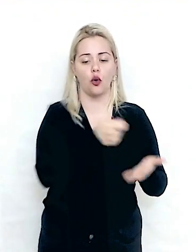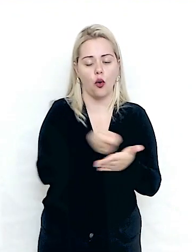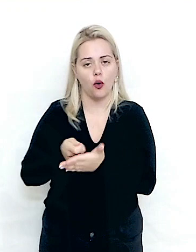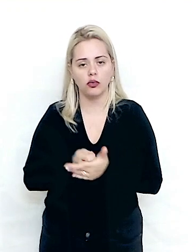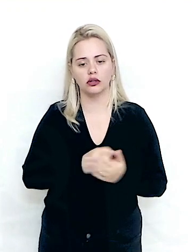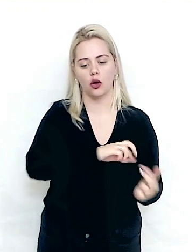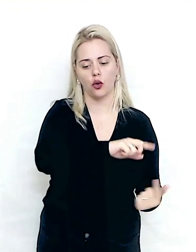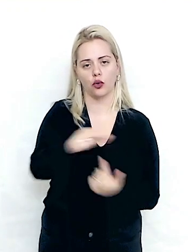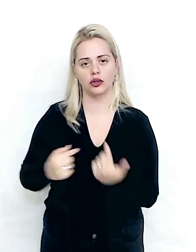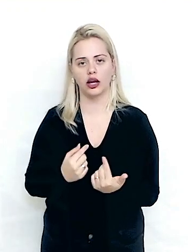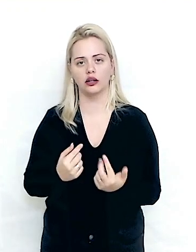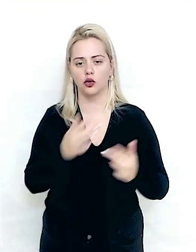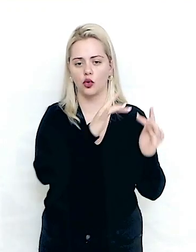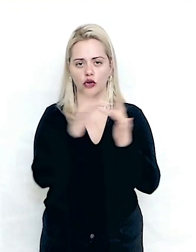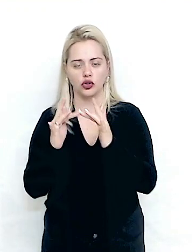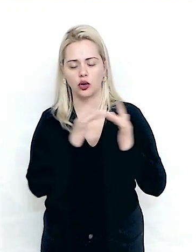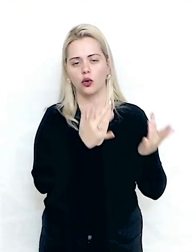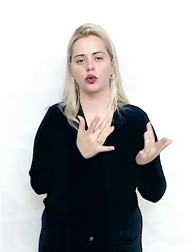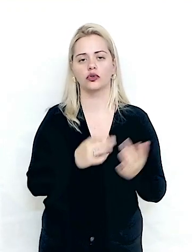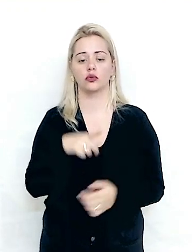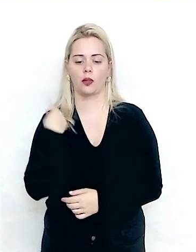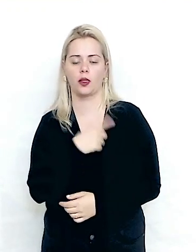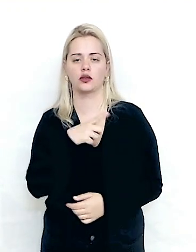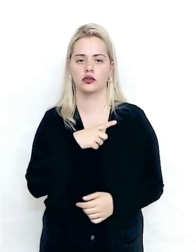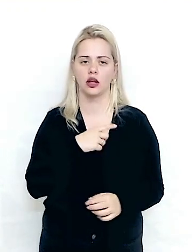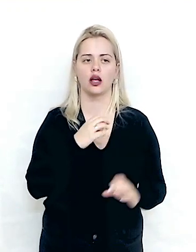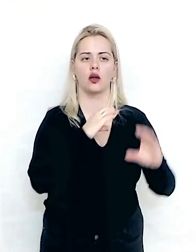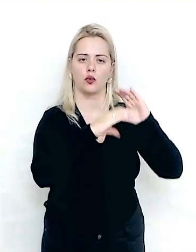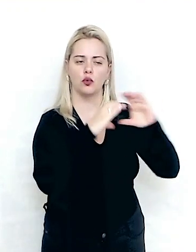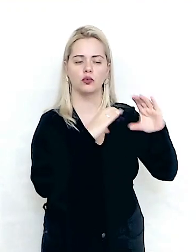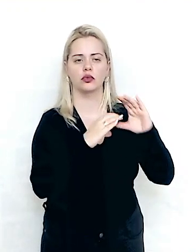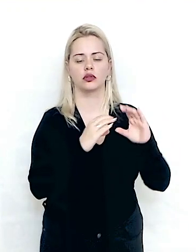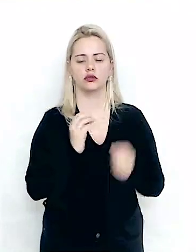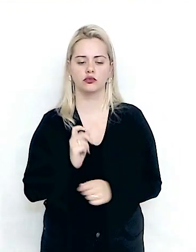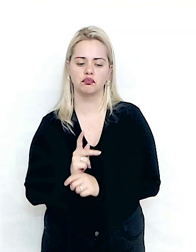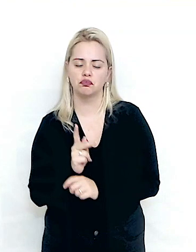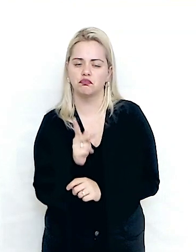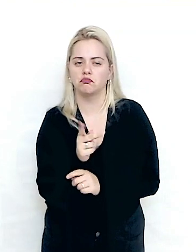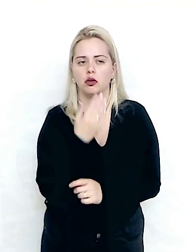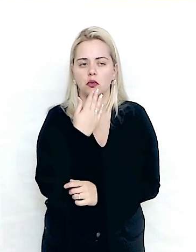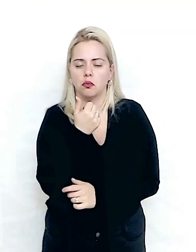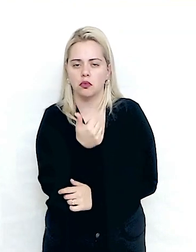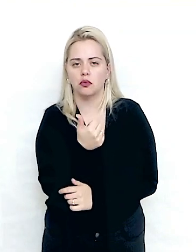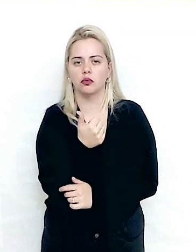de negócio, enfim, nós temos um diálogo muito fluido com os